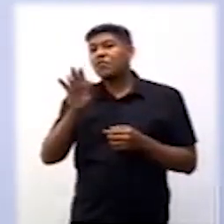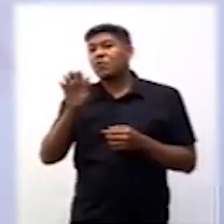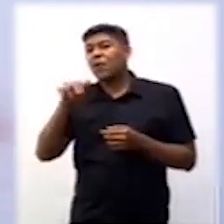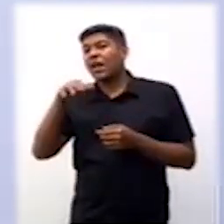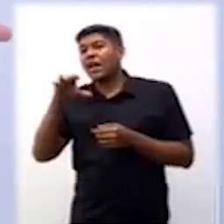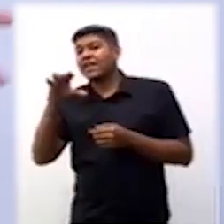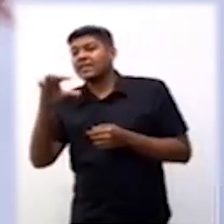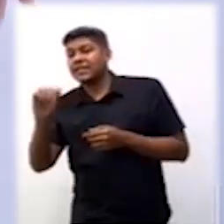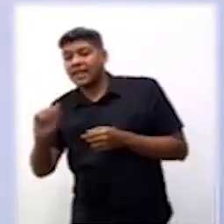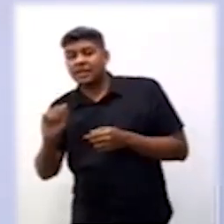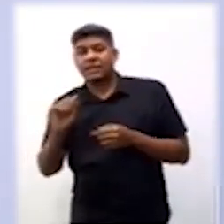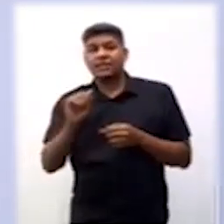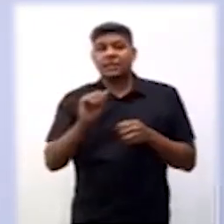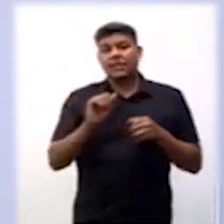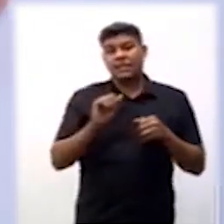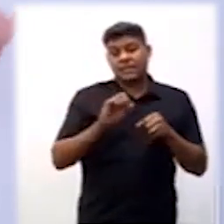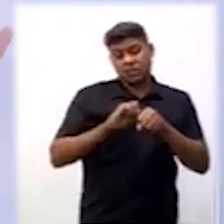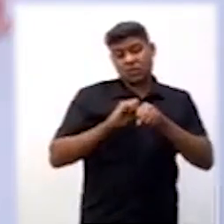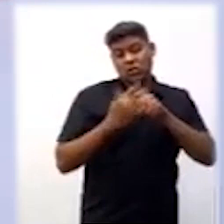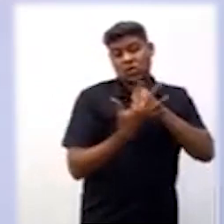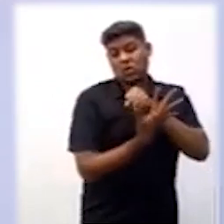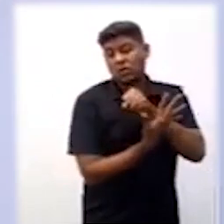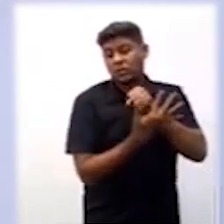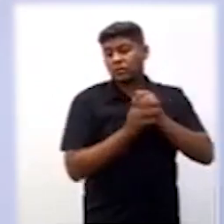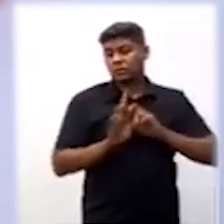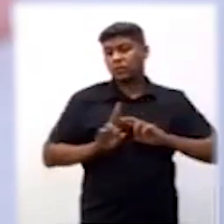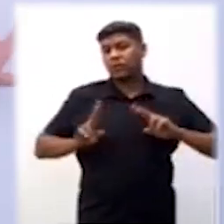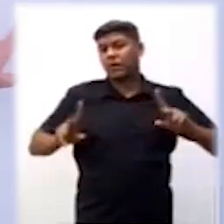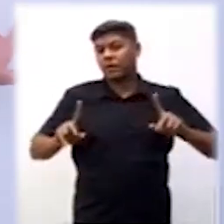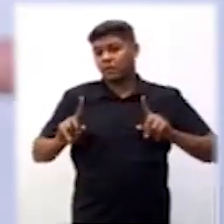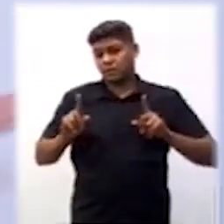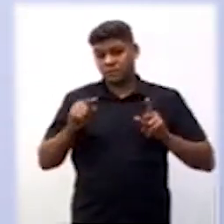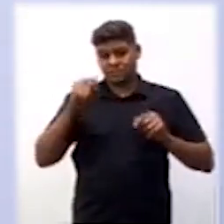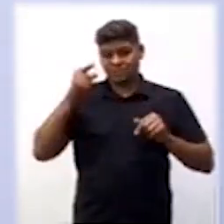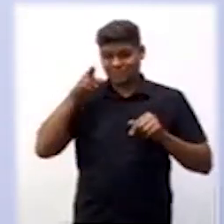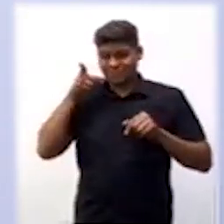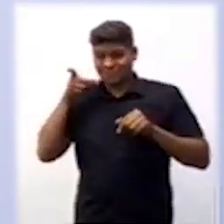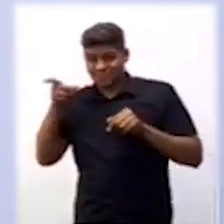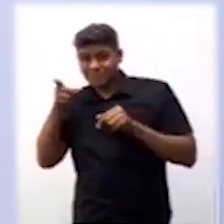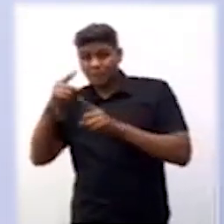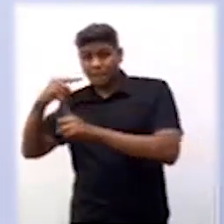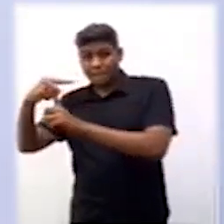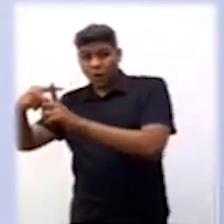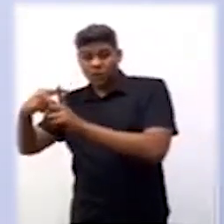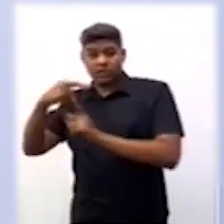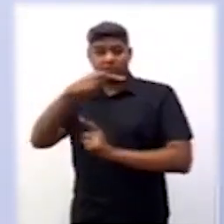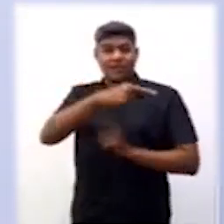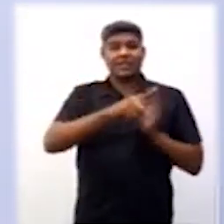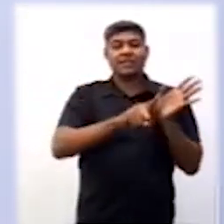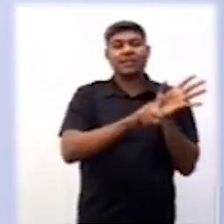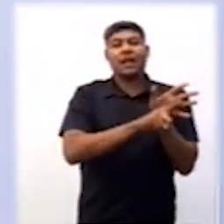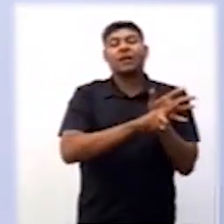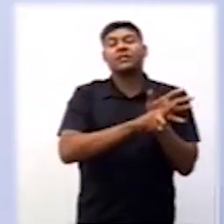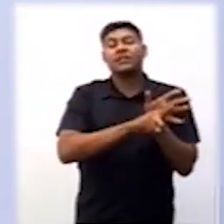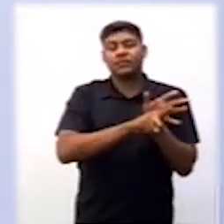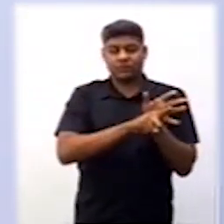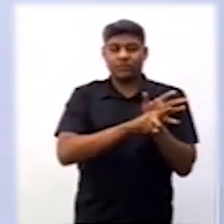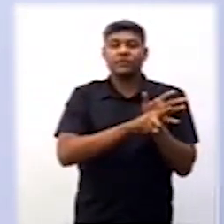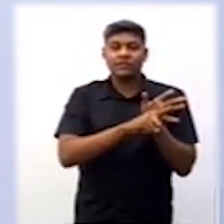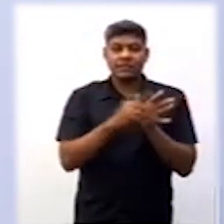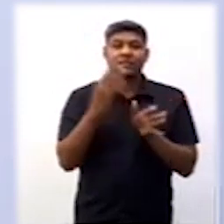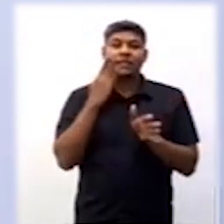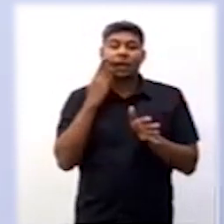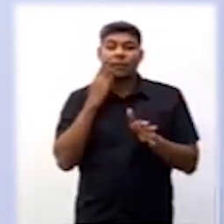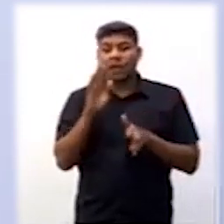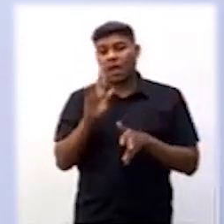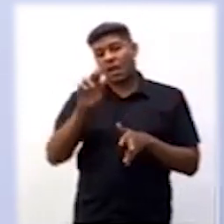caso SARS-CoV-2, só que tem diferenças. Um é positivo e outro é negativo. Não tem. E o negativo é o quê? O negativo entra o